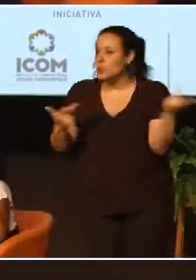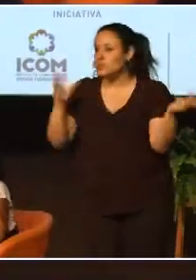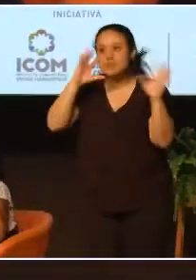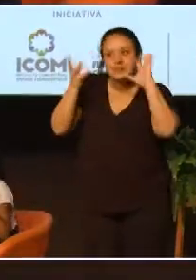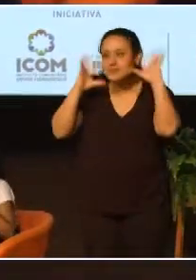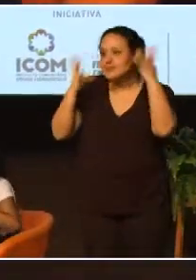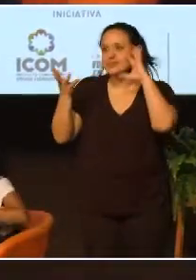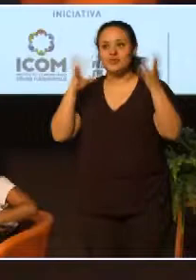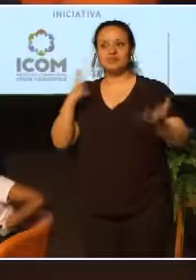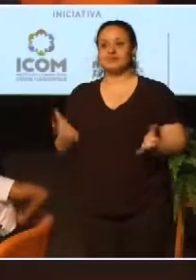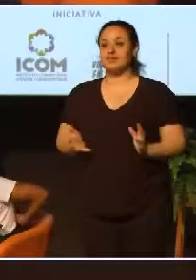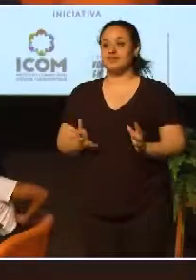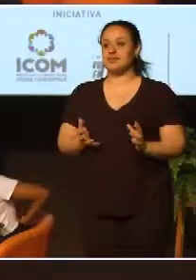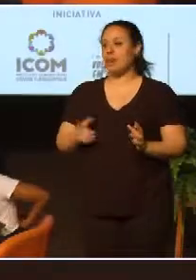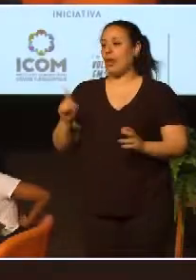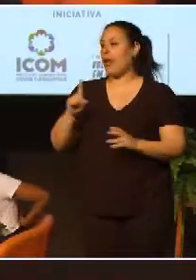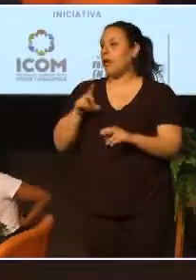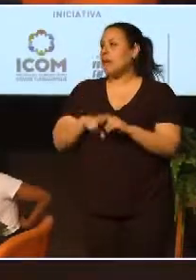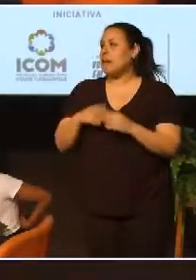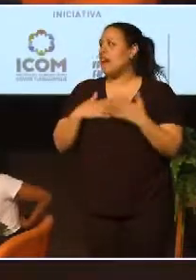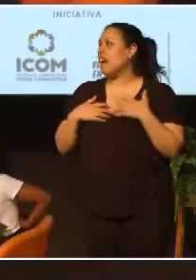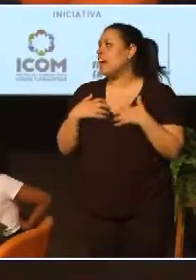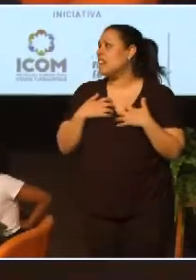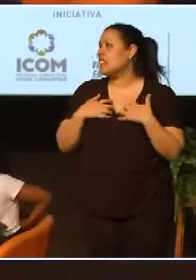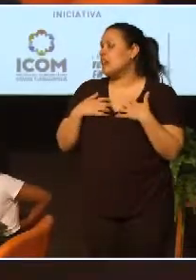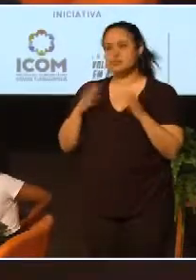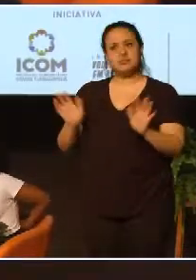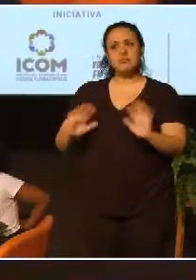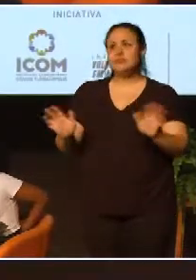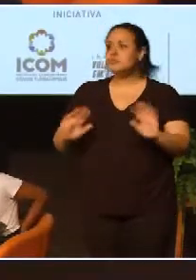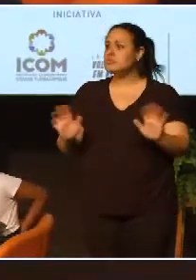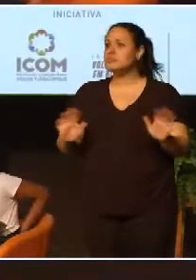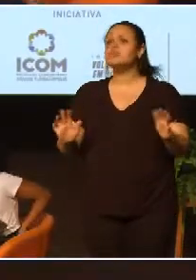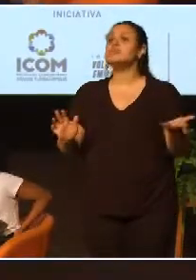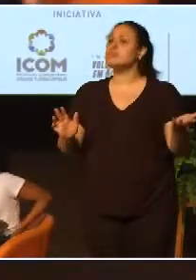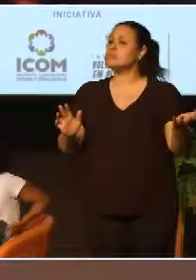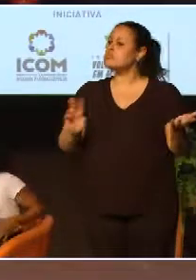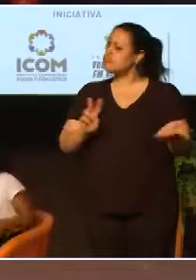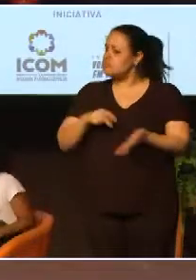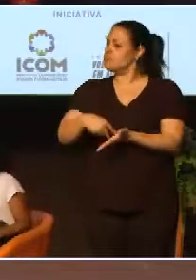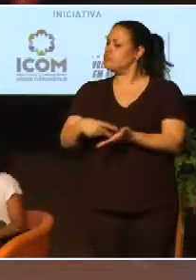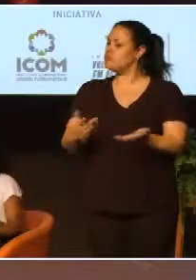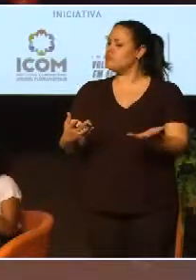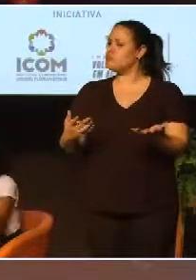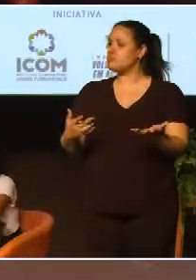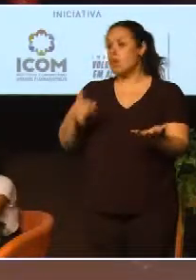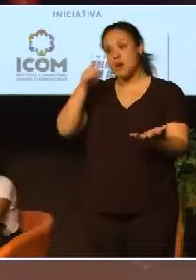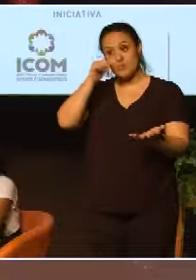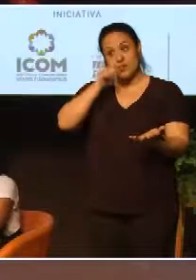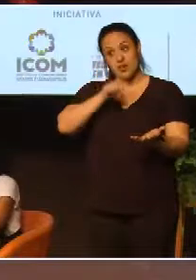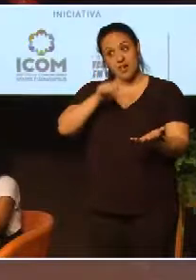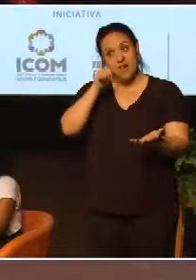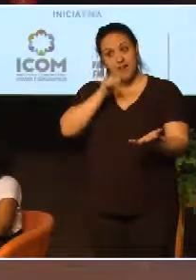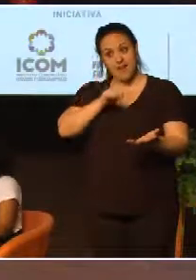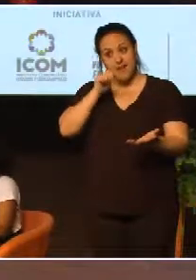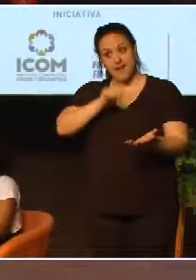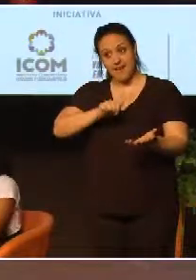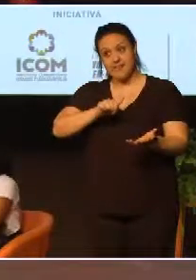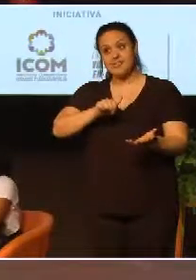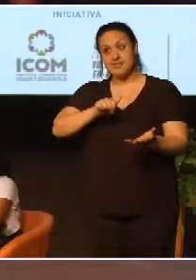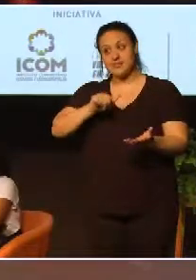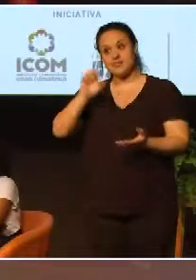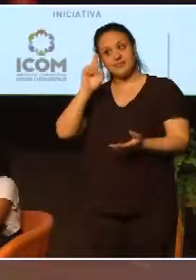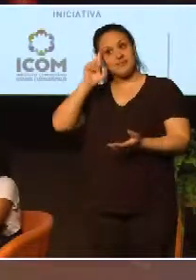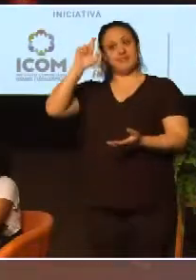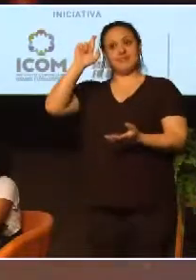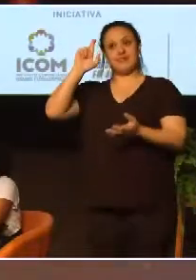dá para ficar chorando não, entendeu? A gente, enfim, mulheres que estão à frente dessa família,